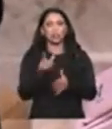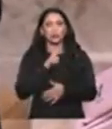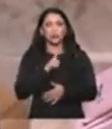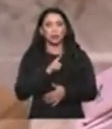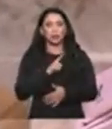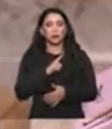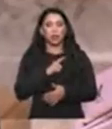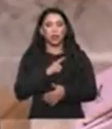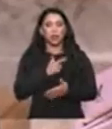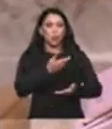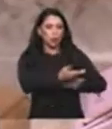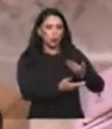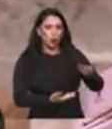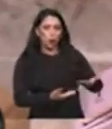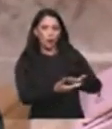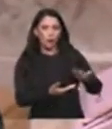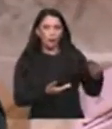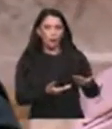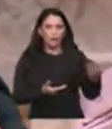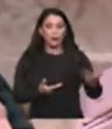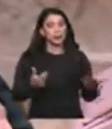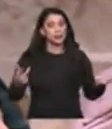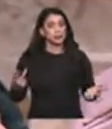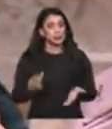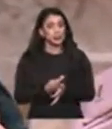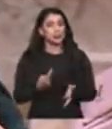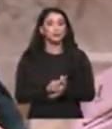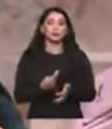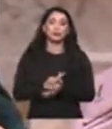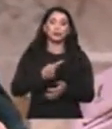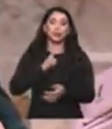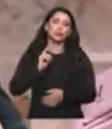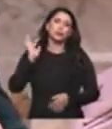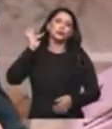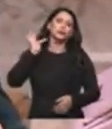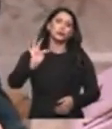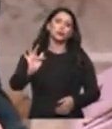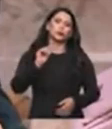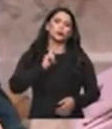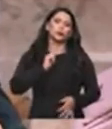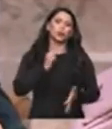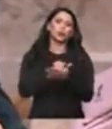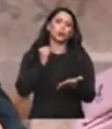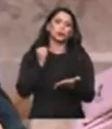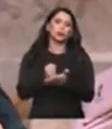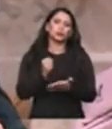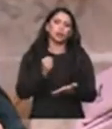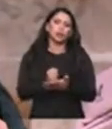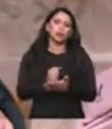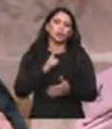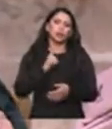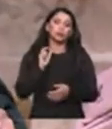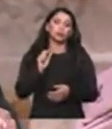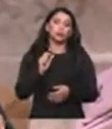de vantagem indevida nas tratativas para viabilizar futuro e hipotético contrato de construção e leasing